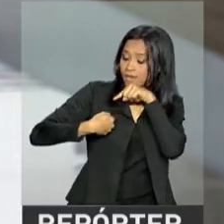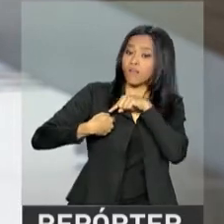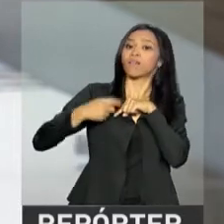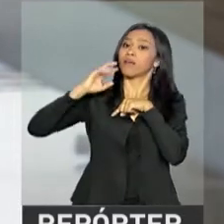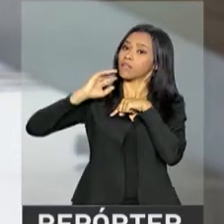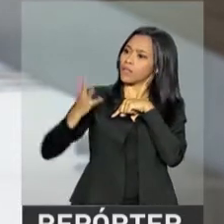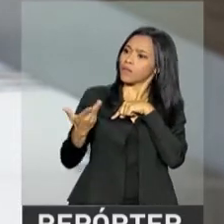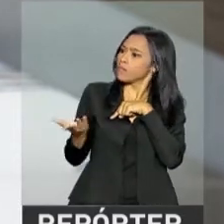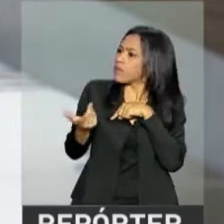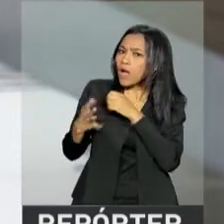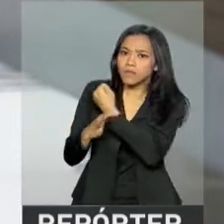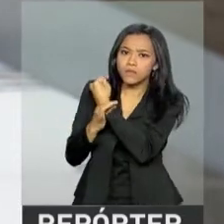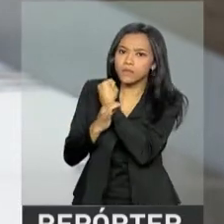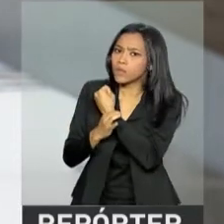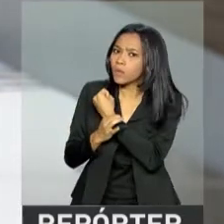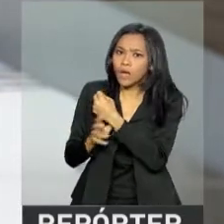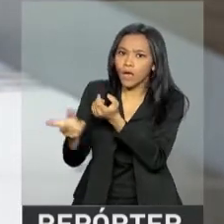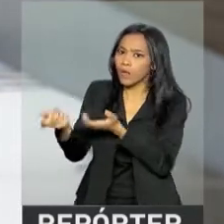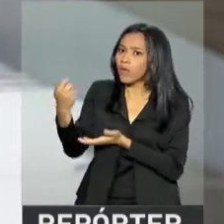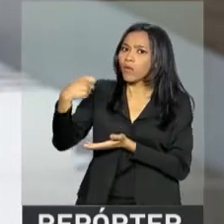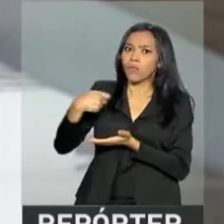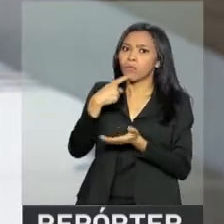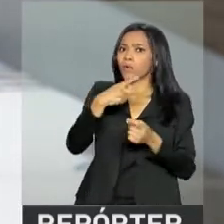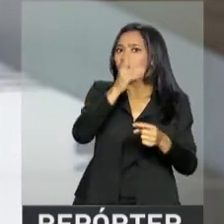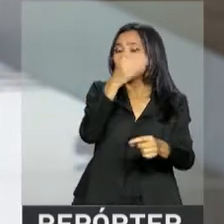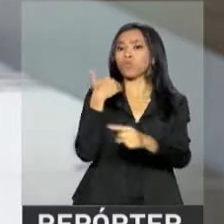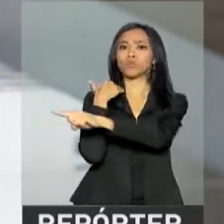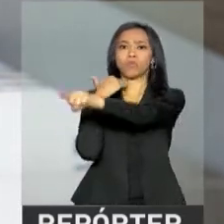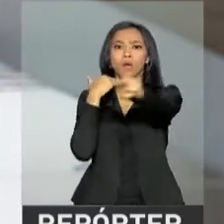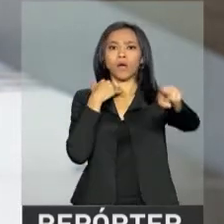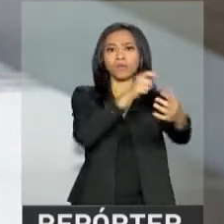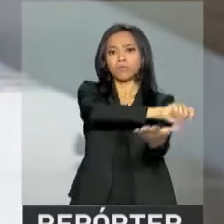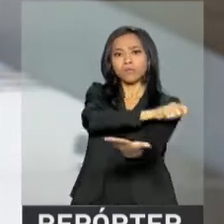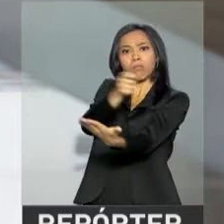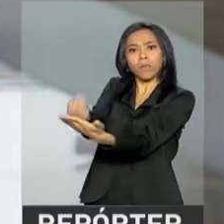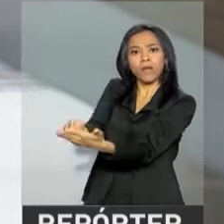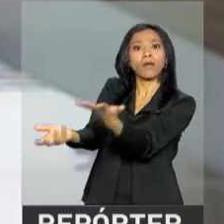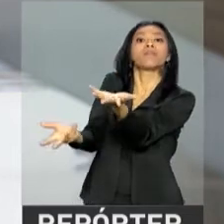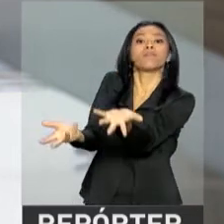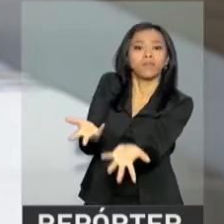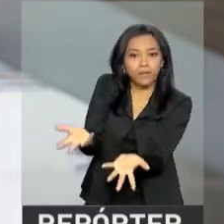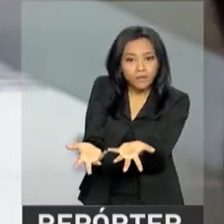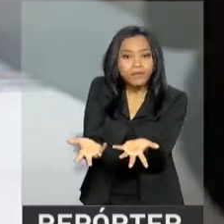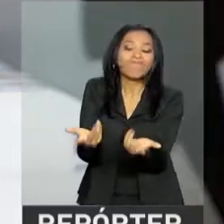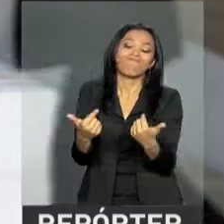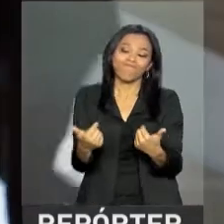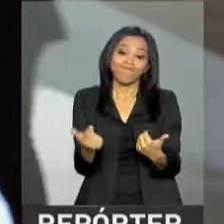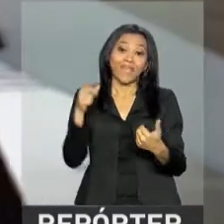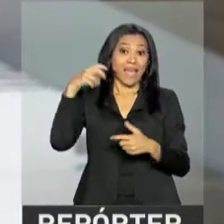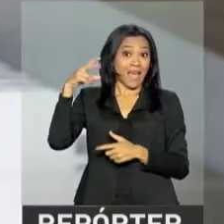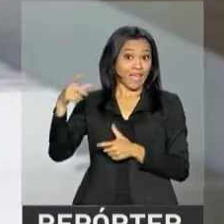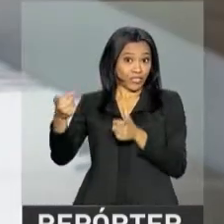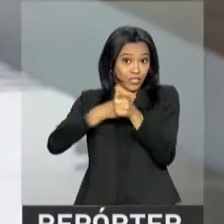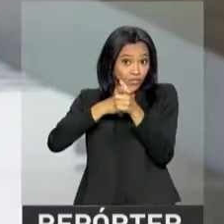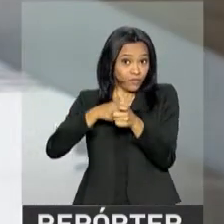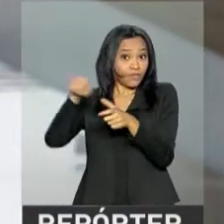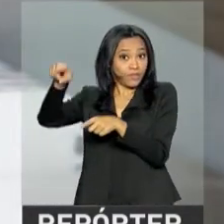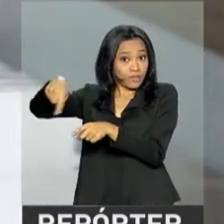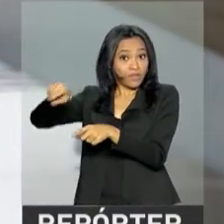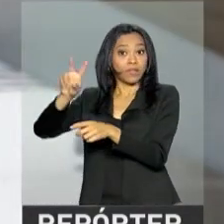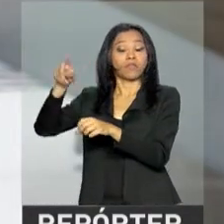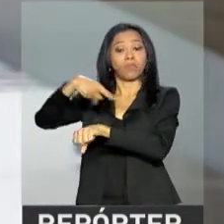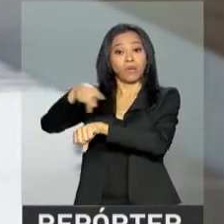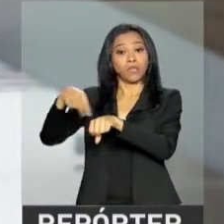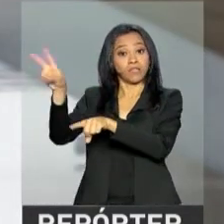garantir o pagamento aos bancos que financiaram as exportações a dívida da venezuela com os exportadores brasileiros